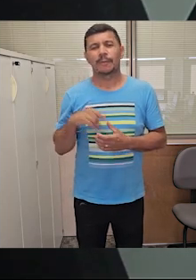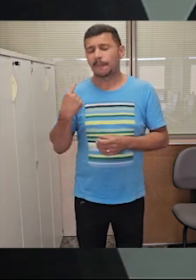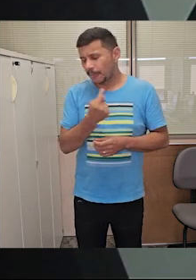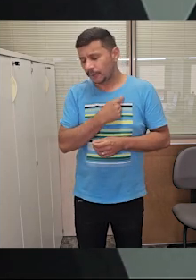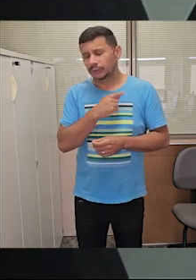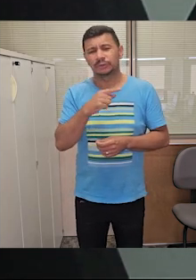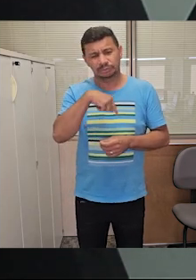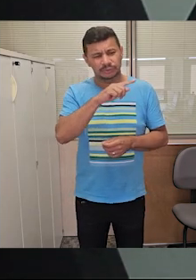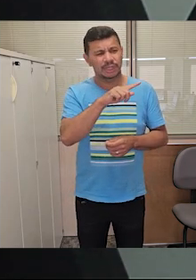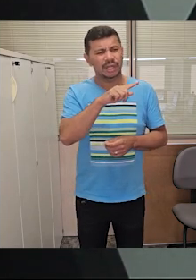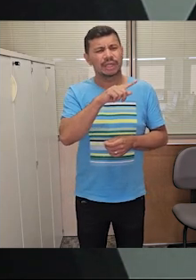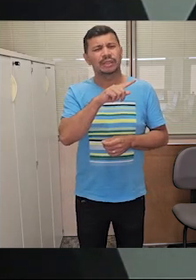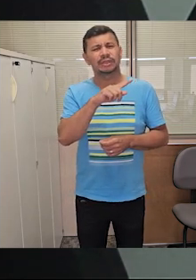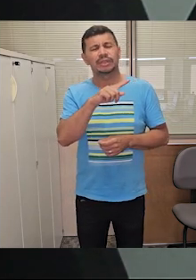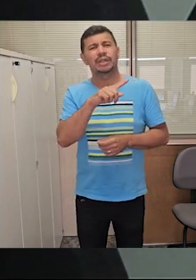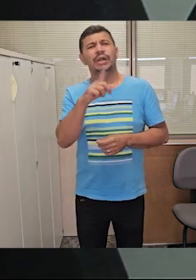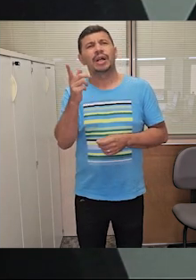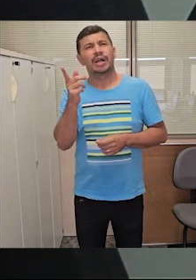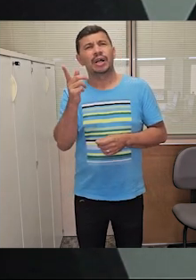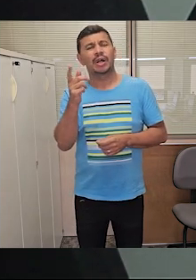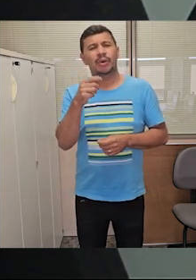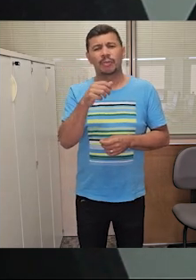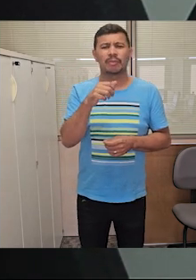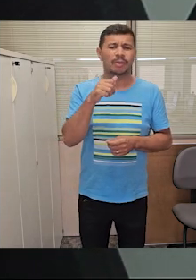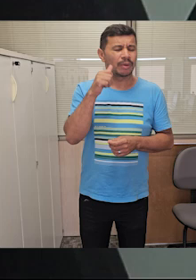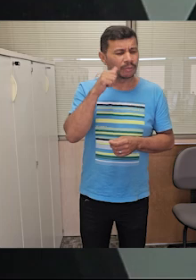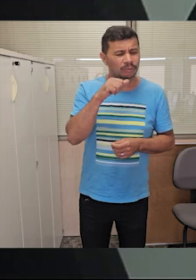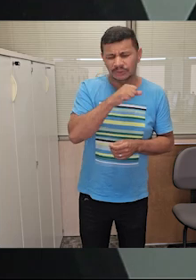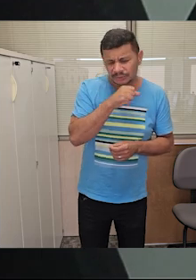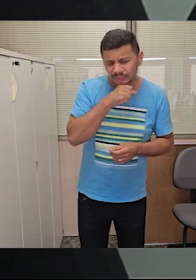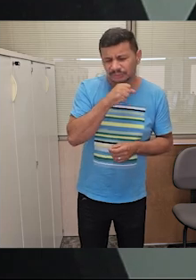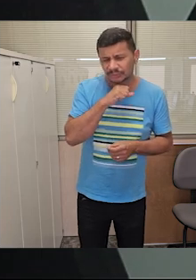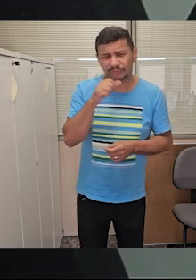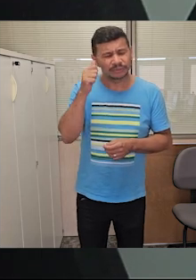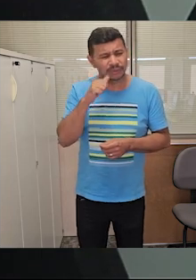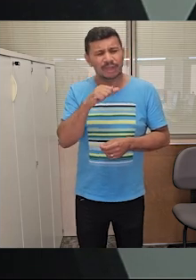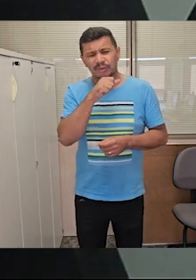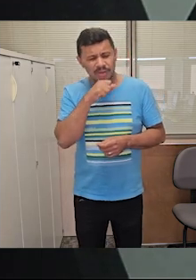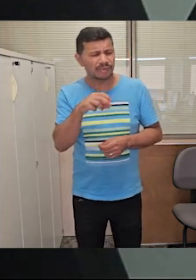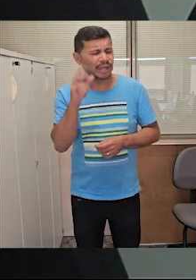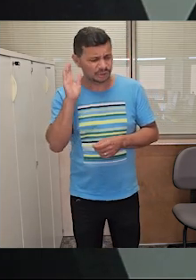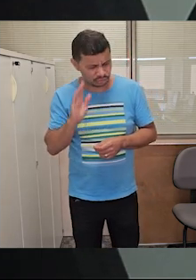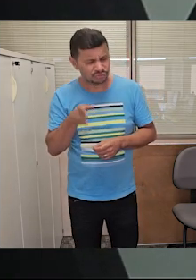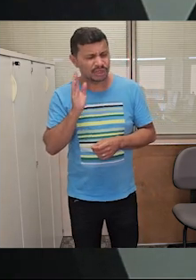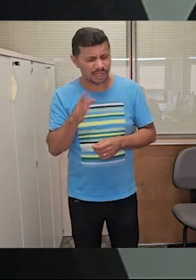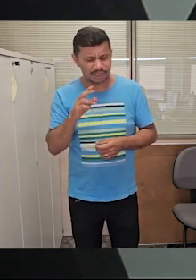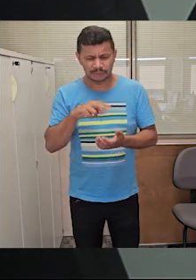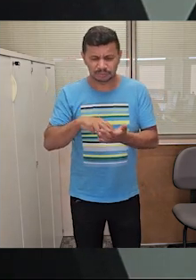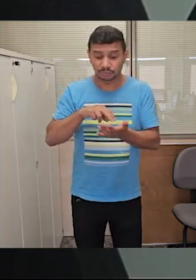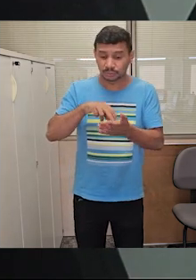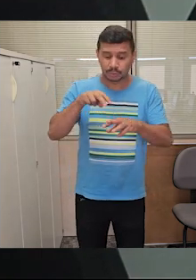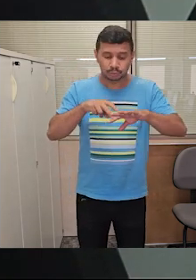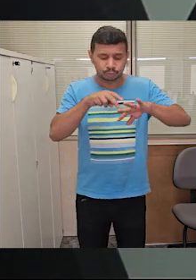A gente estava lá reunido, de repente, uma senhora, já bastante idosa,